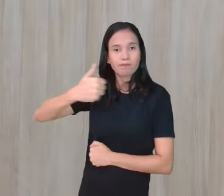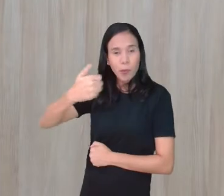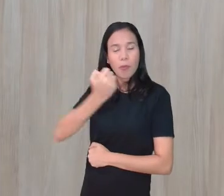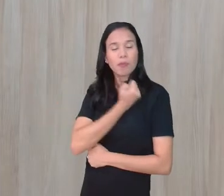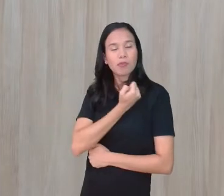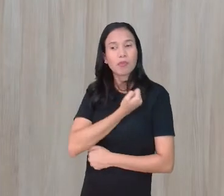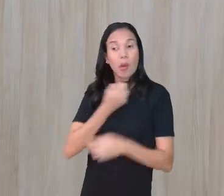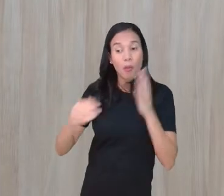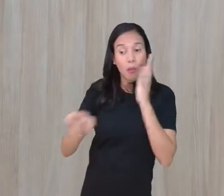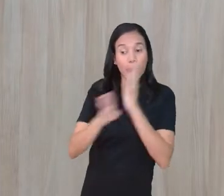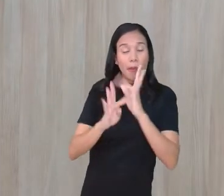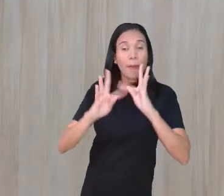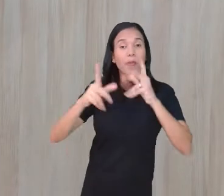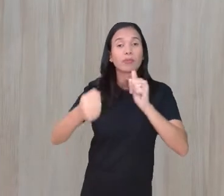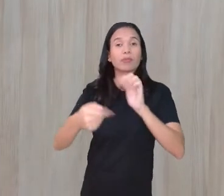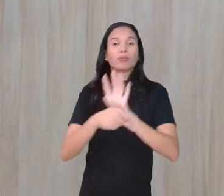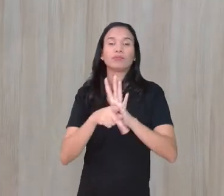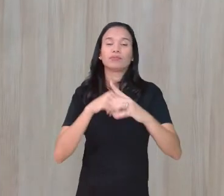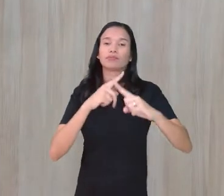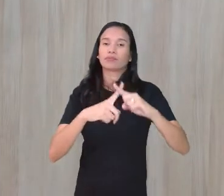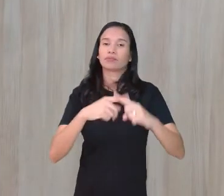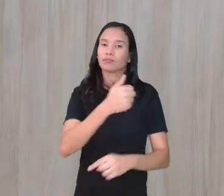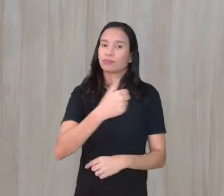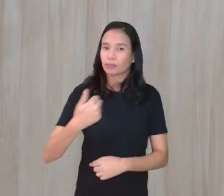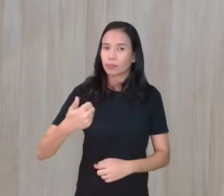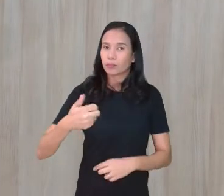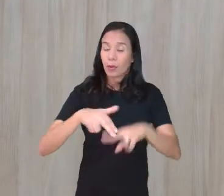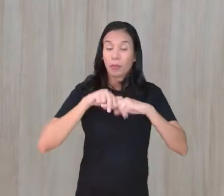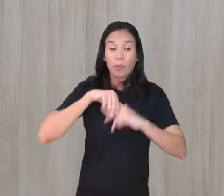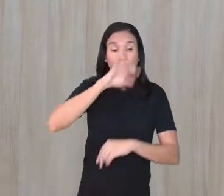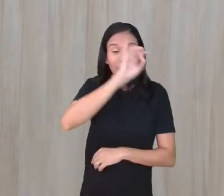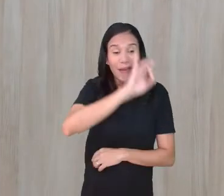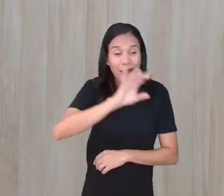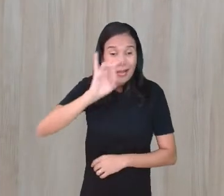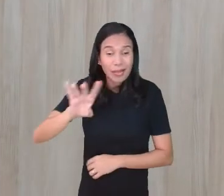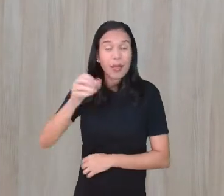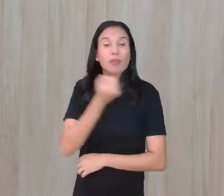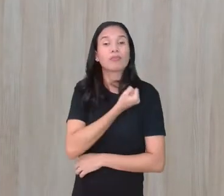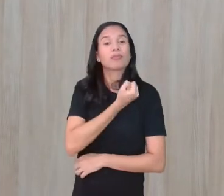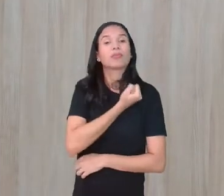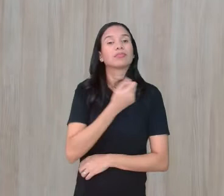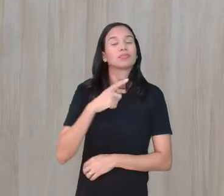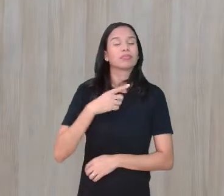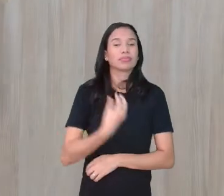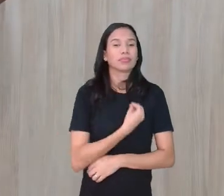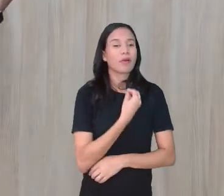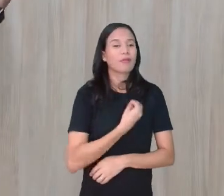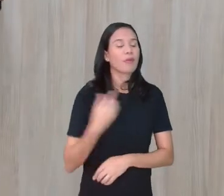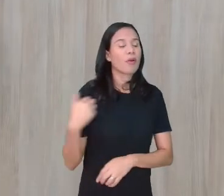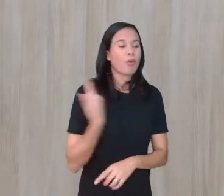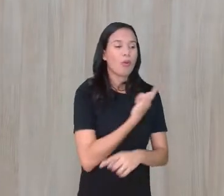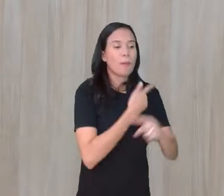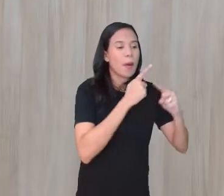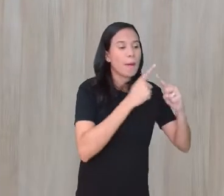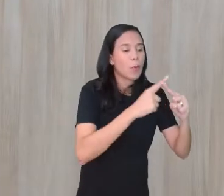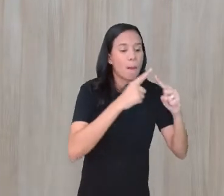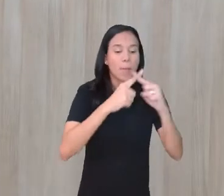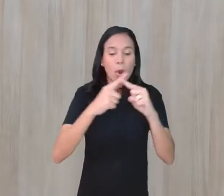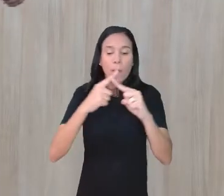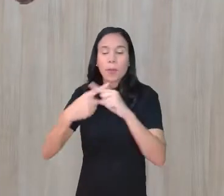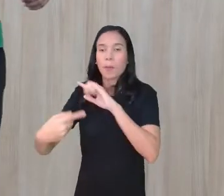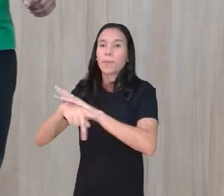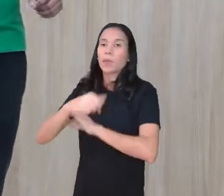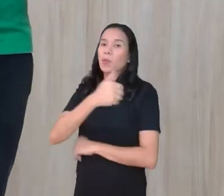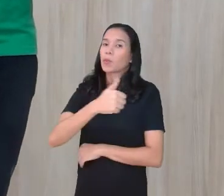vai encontrar os múltiplos de quem? De 11. Então, cada númerozinho desse aqui, a gente vai multiplicar por 11 e